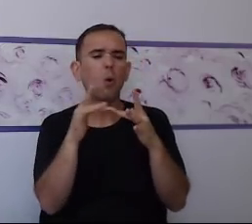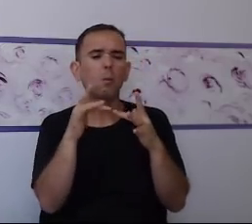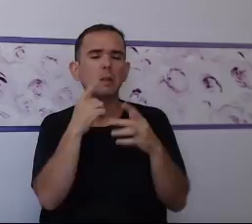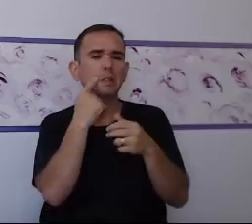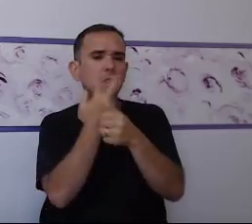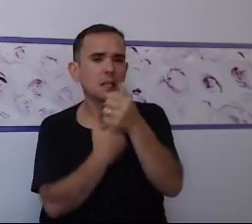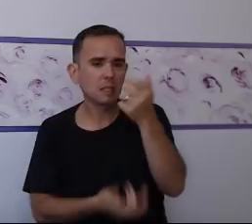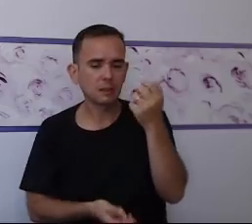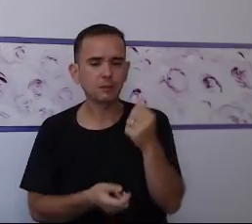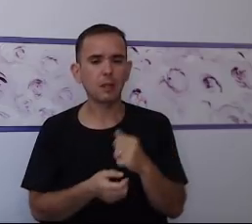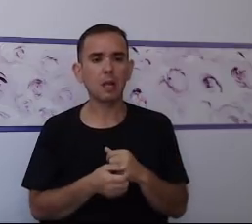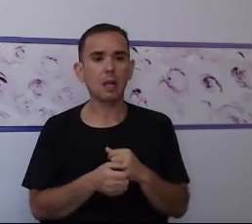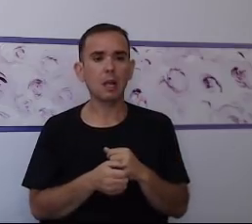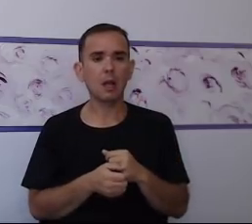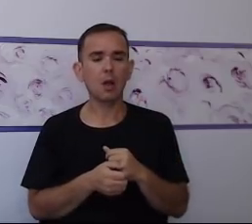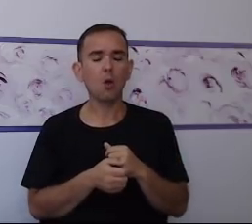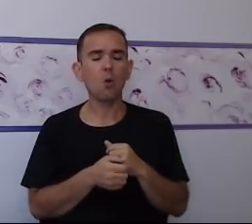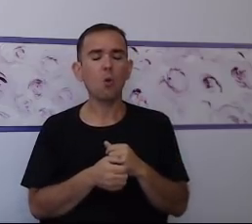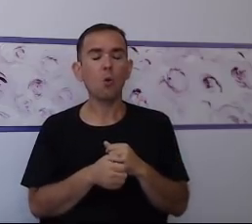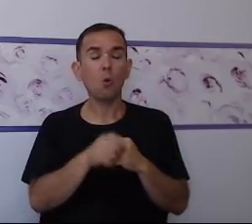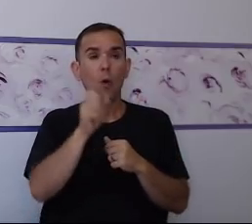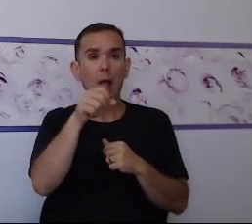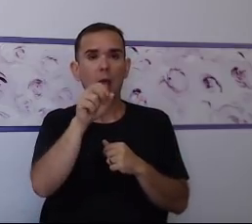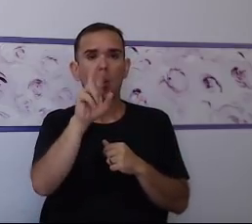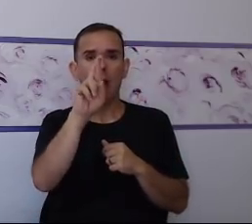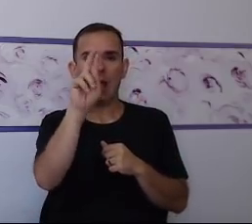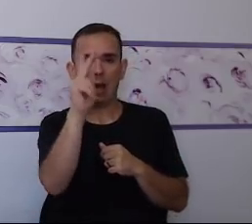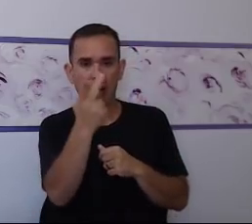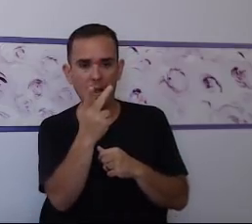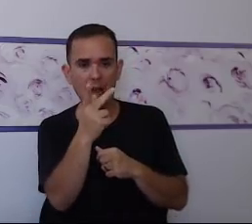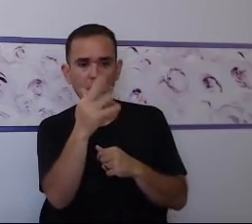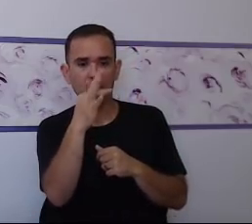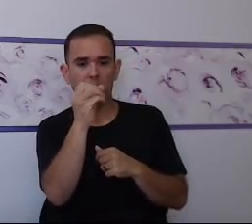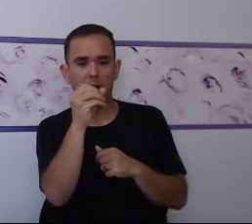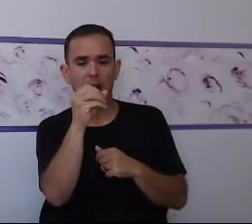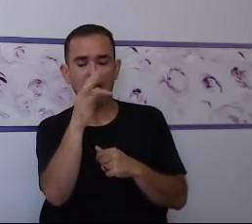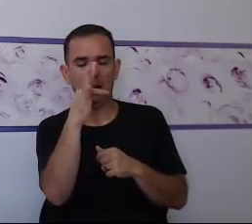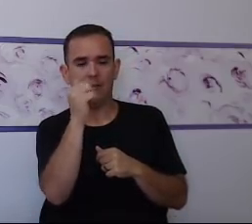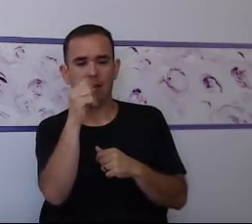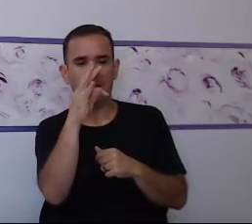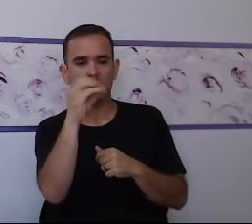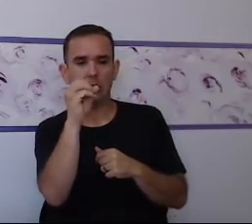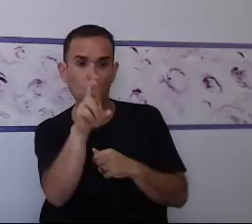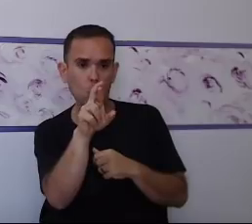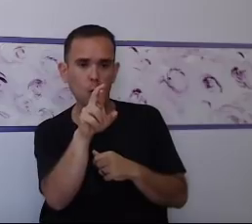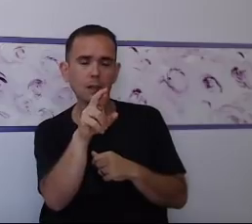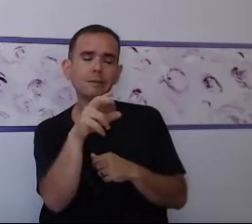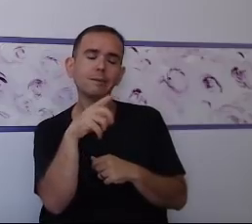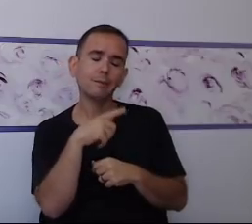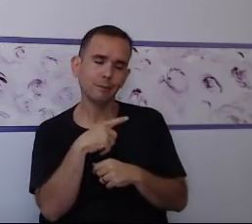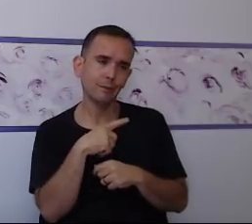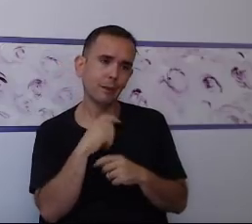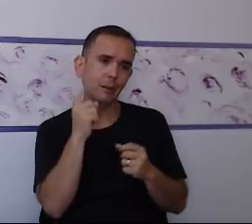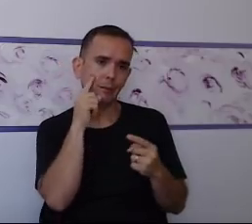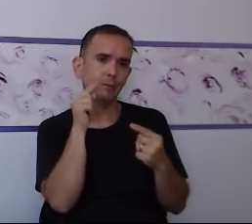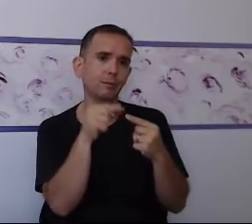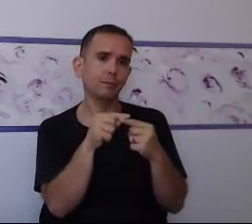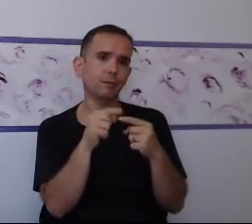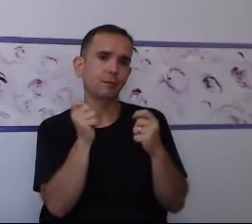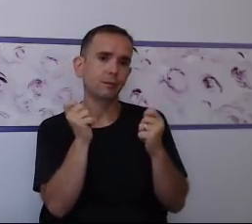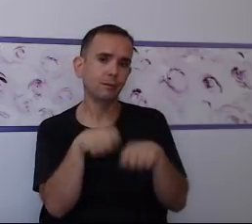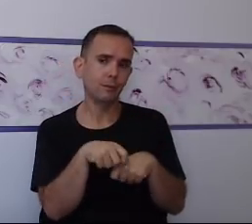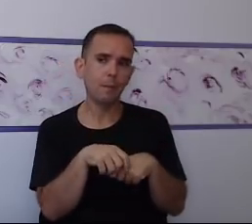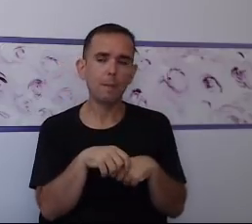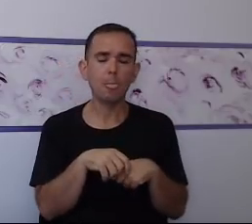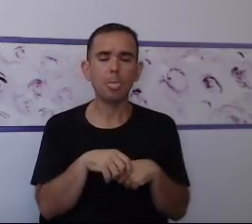fator RH também prejudica. Então, vamos supor, ele pode vir a prejudicar. Então, a gente tem eritroblastose fetal, onde a